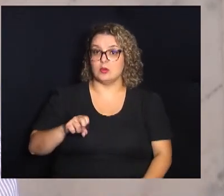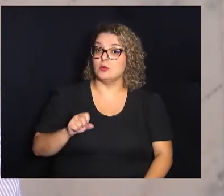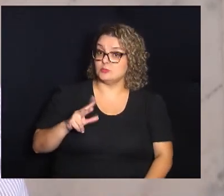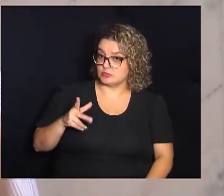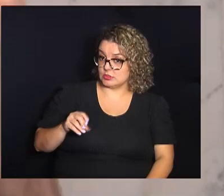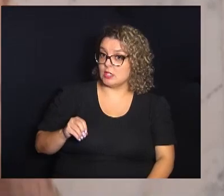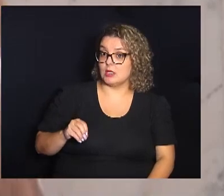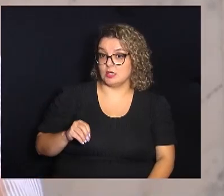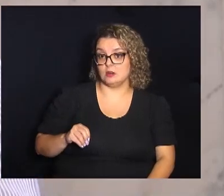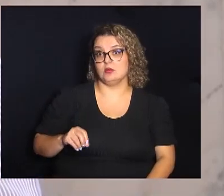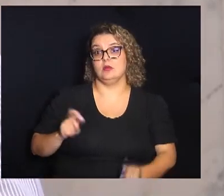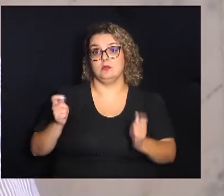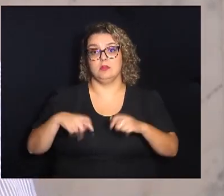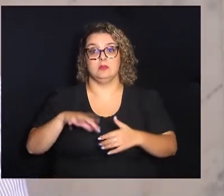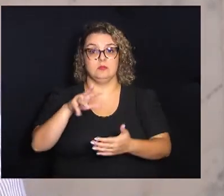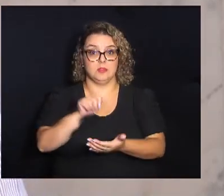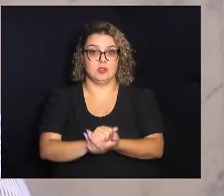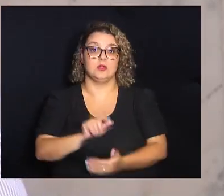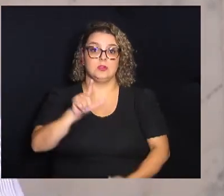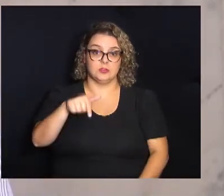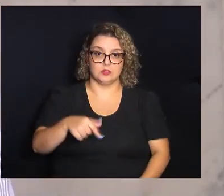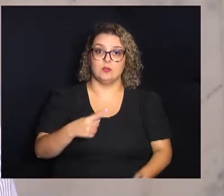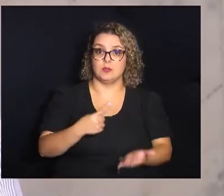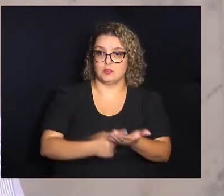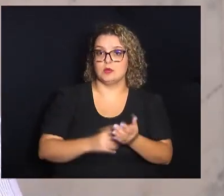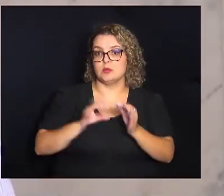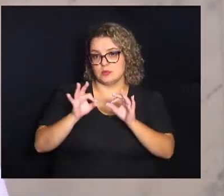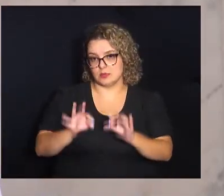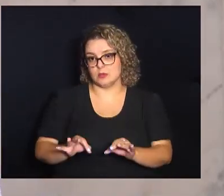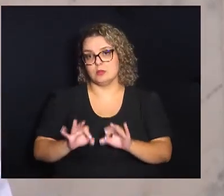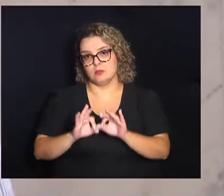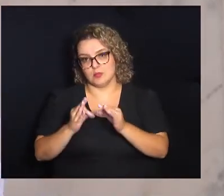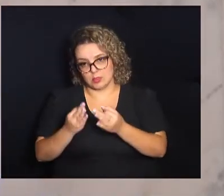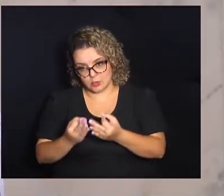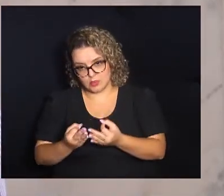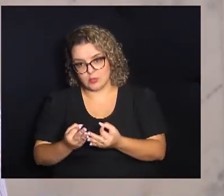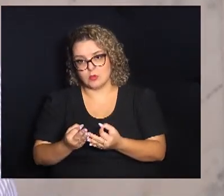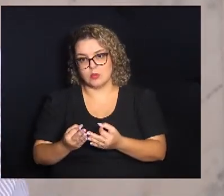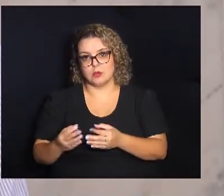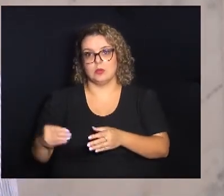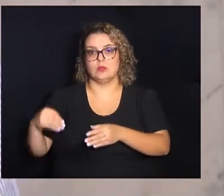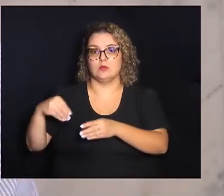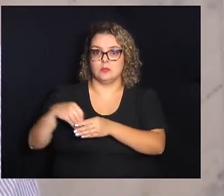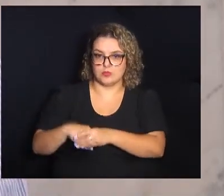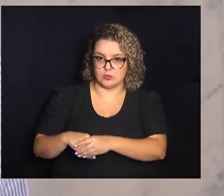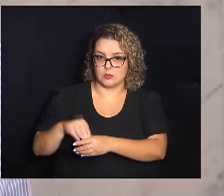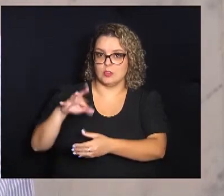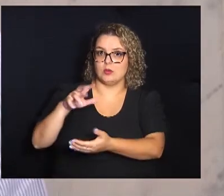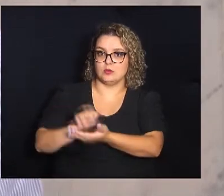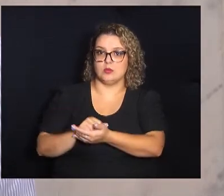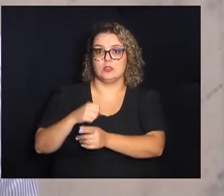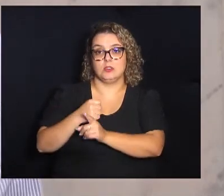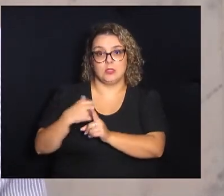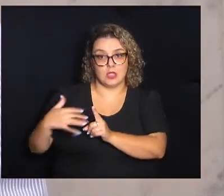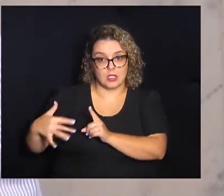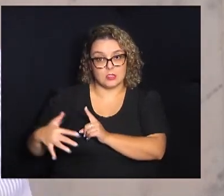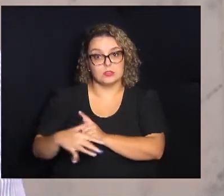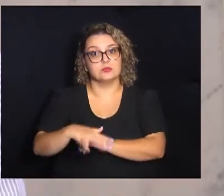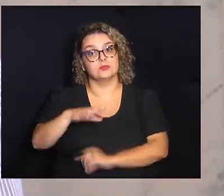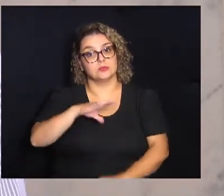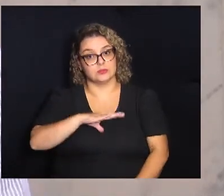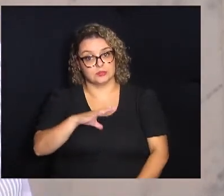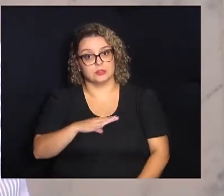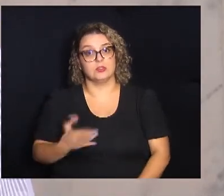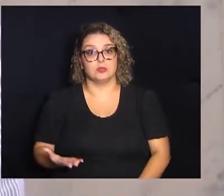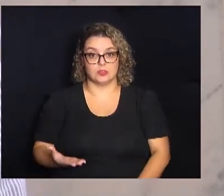validação do cadastro, e depois confirmando que realmente é uma família que está no cadastro social da cidade ou é